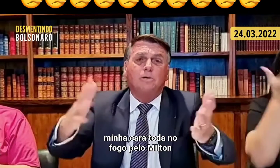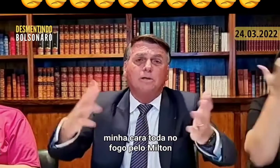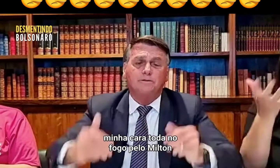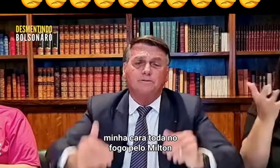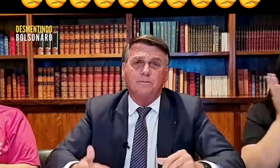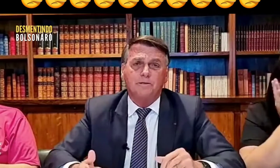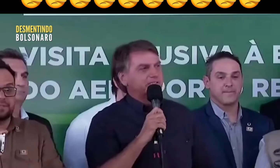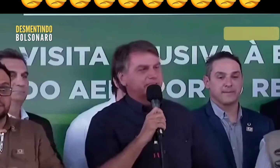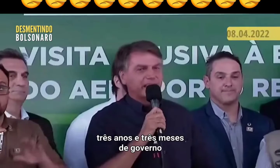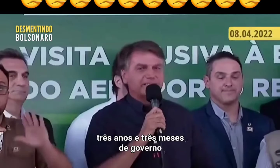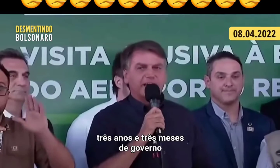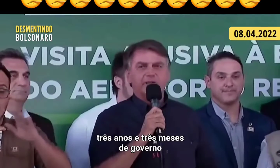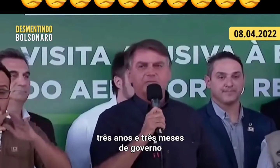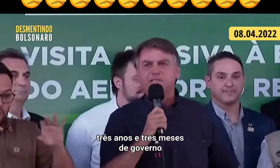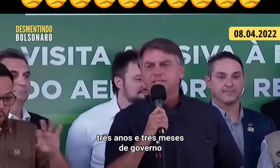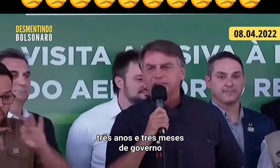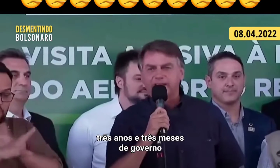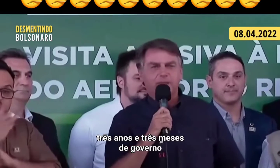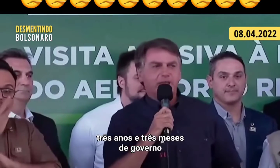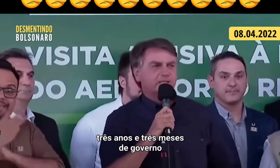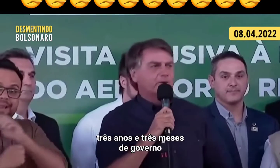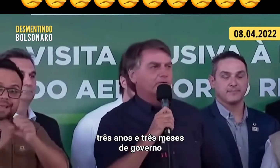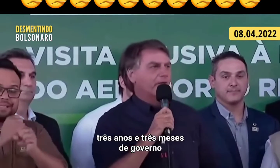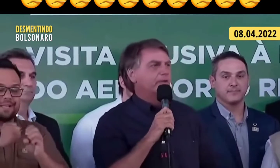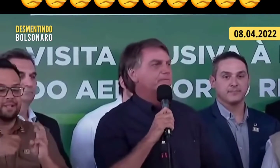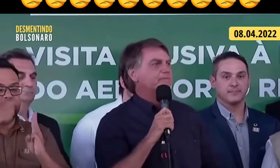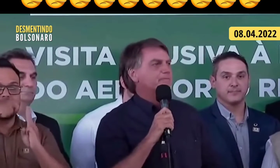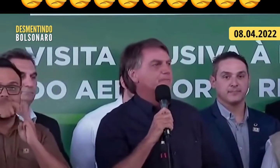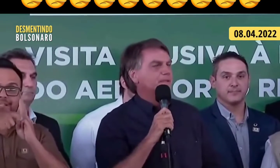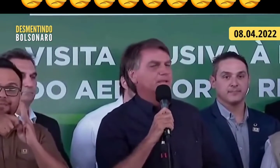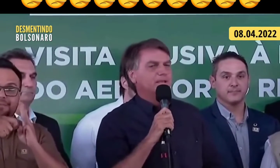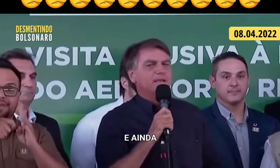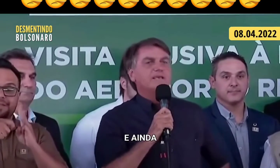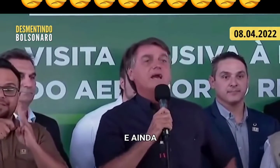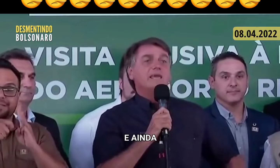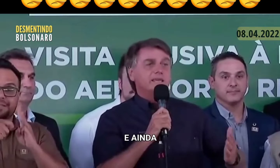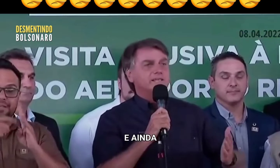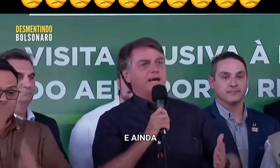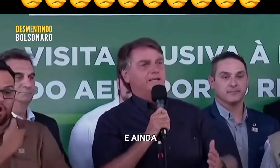cara toda no fogo pelo Milton. 3 anos e 3 meses de governo